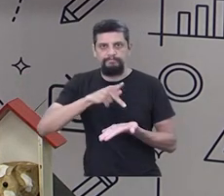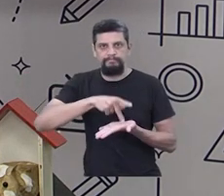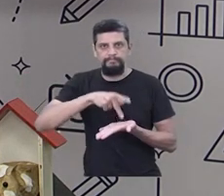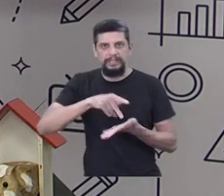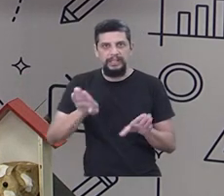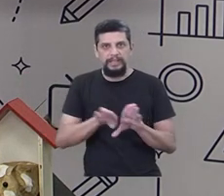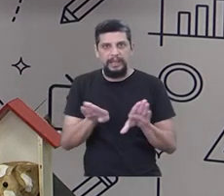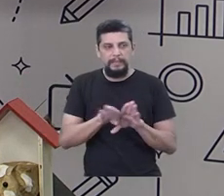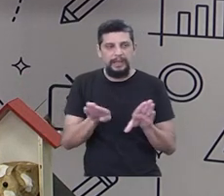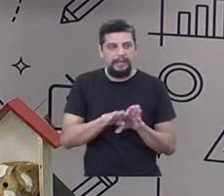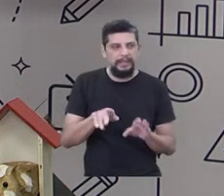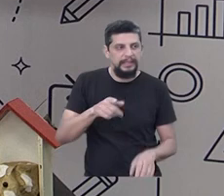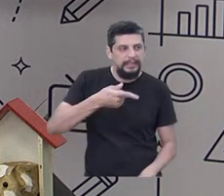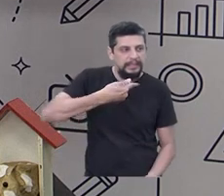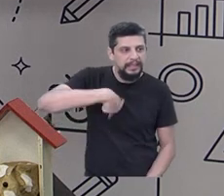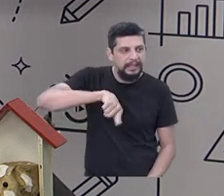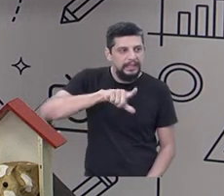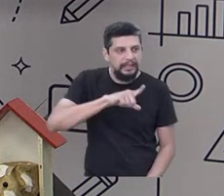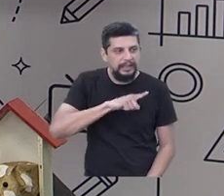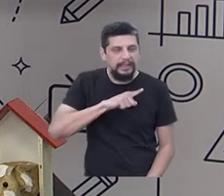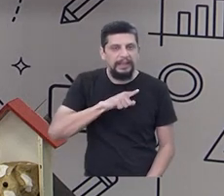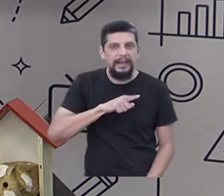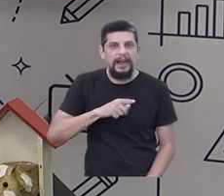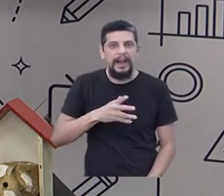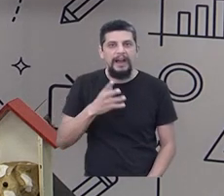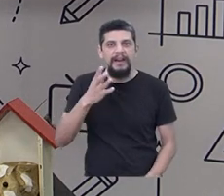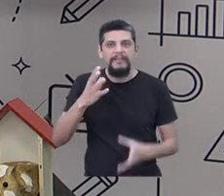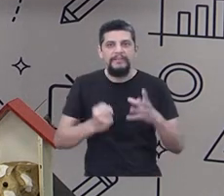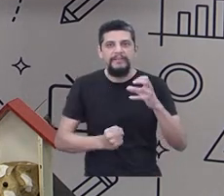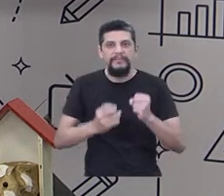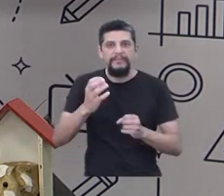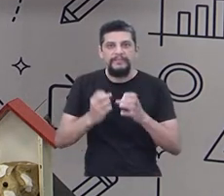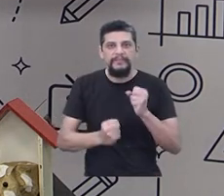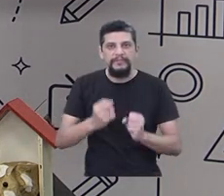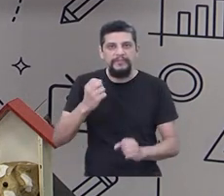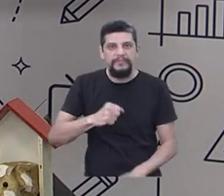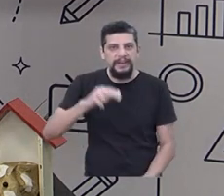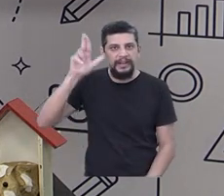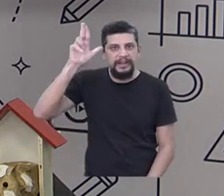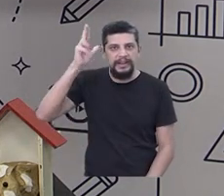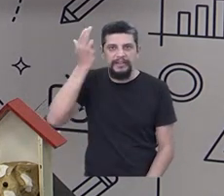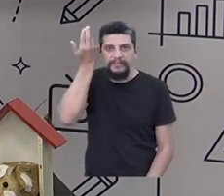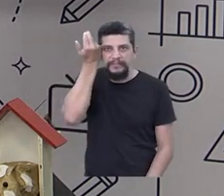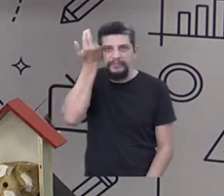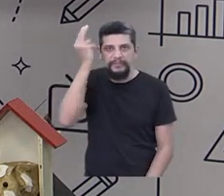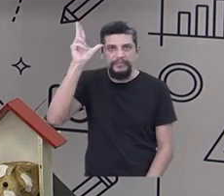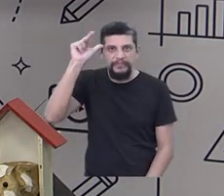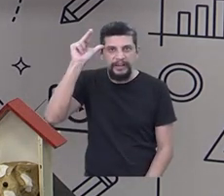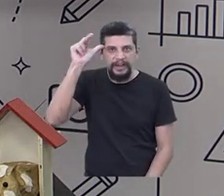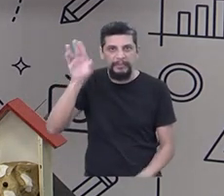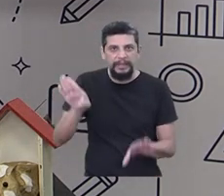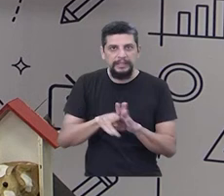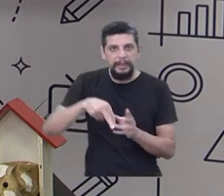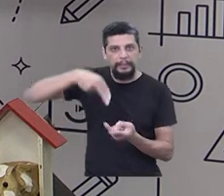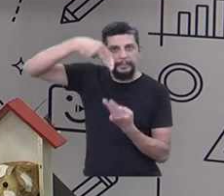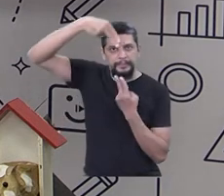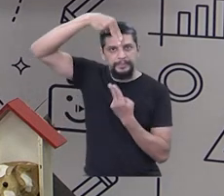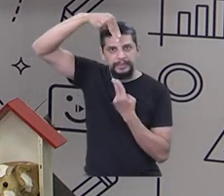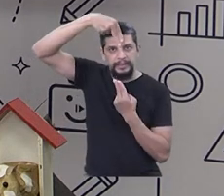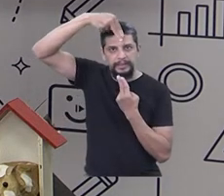verdade. Temos a nossa vaca. Temos a nossa